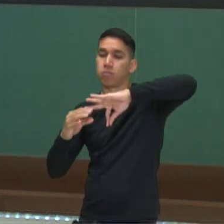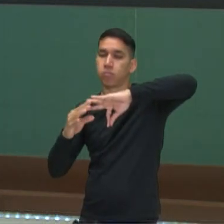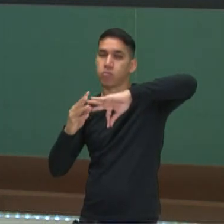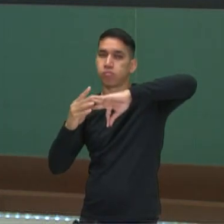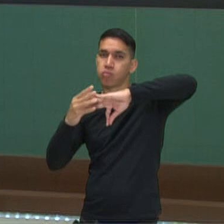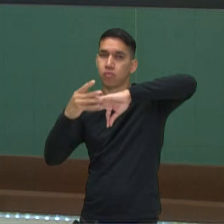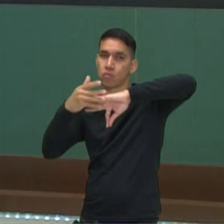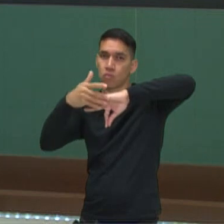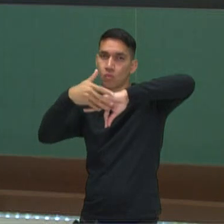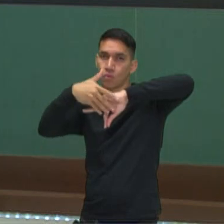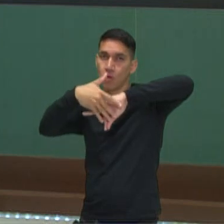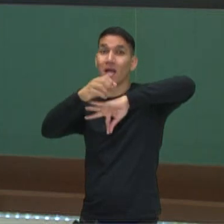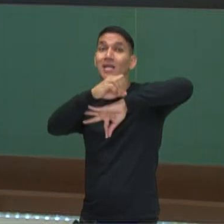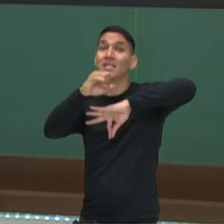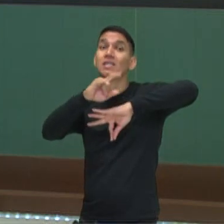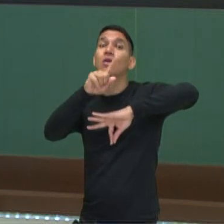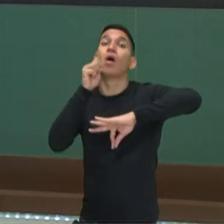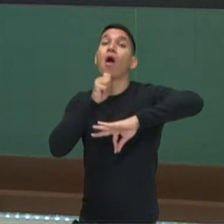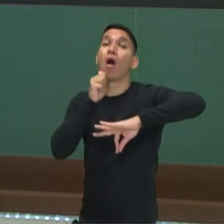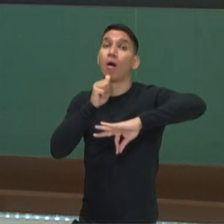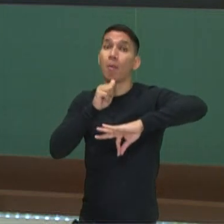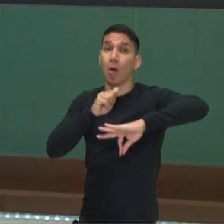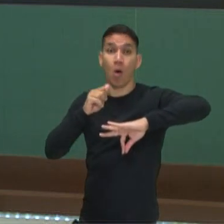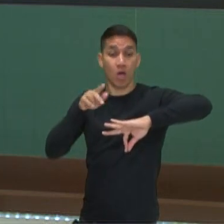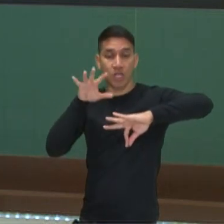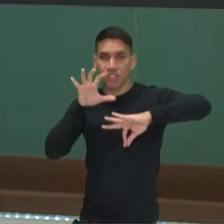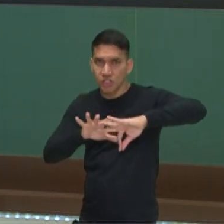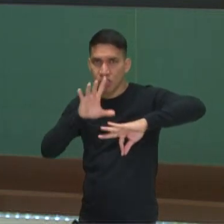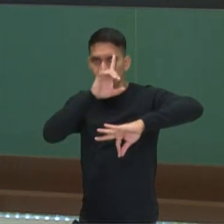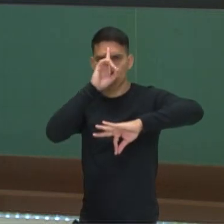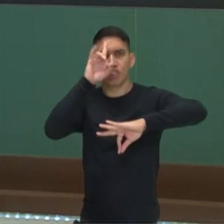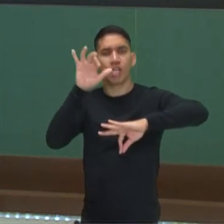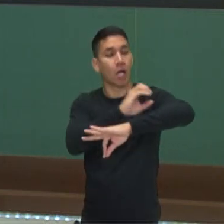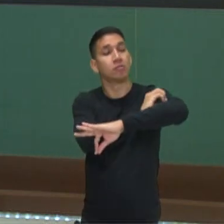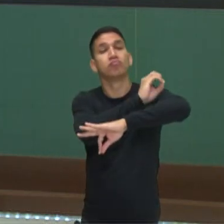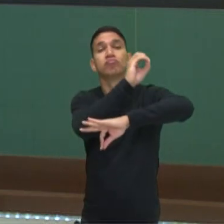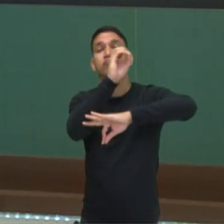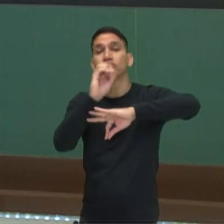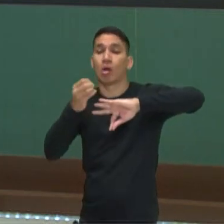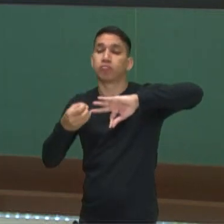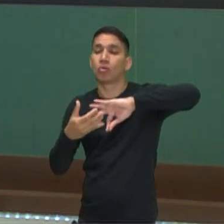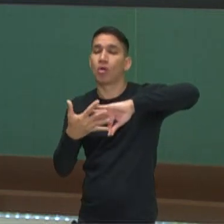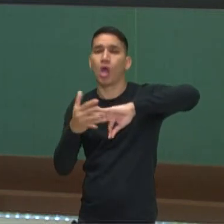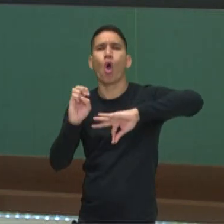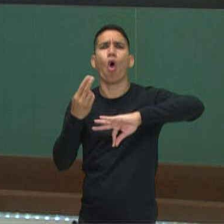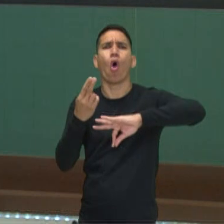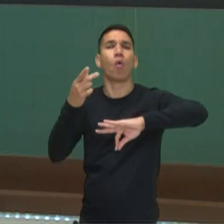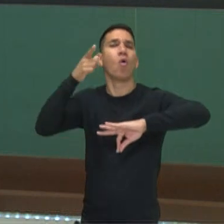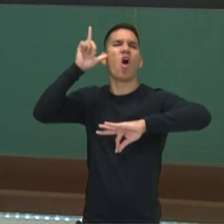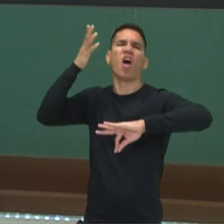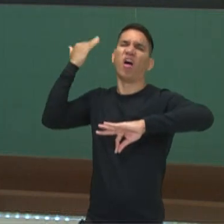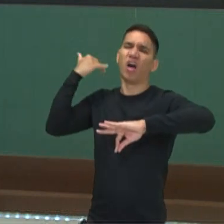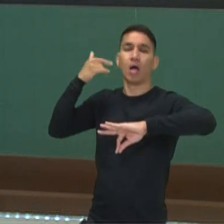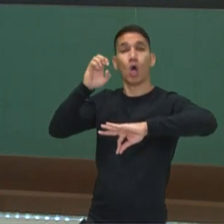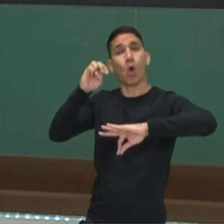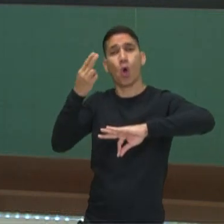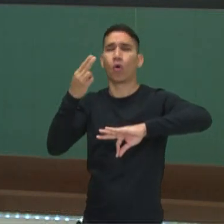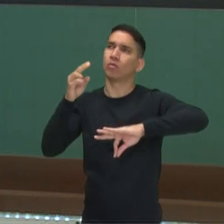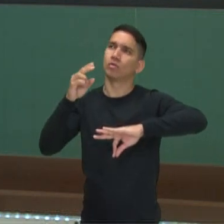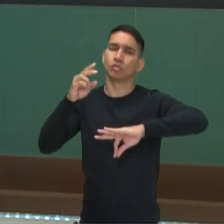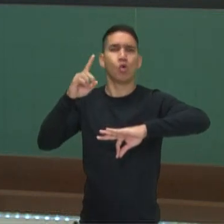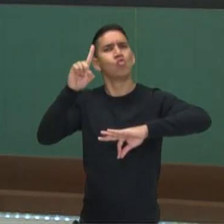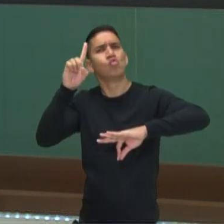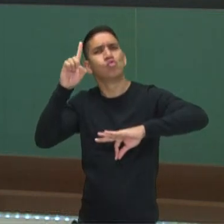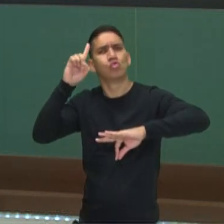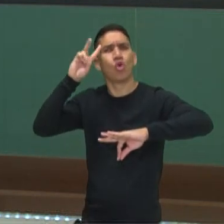a mulher, durante esse dia que ovulou, durante um dia anterior ou até 1 ou 2 dias